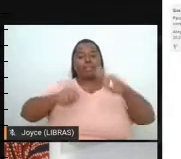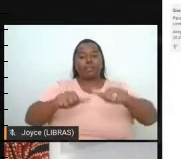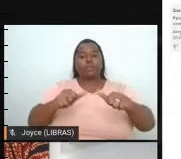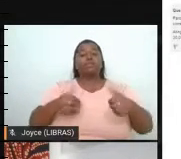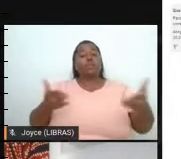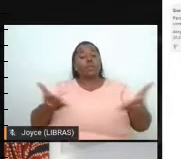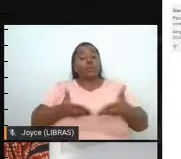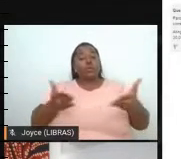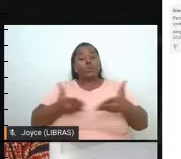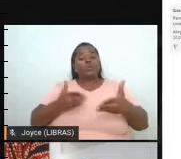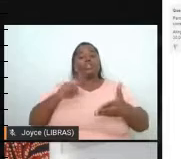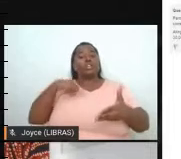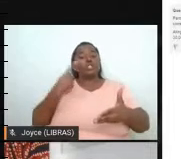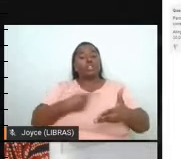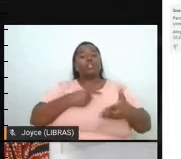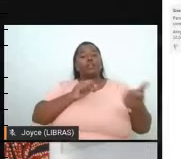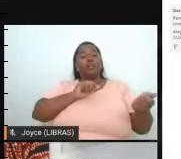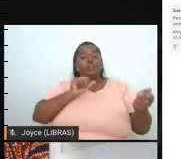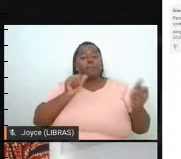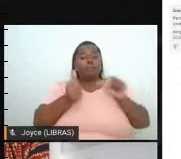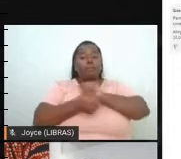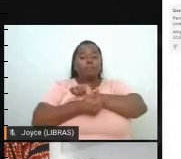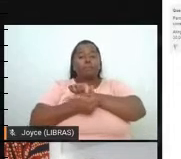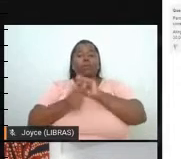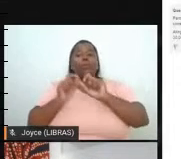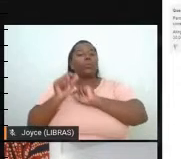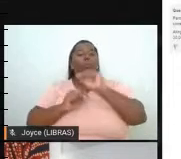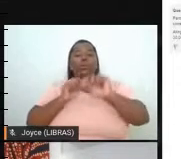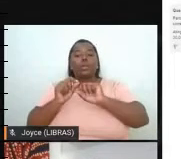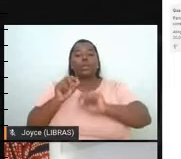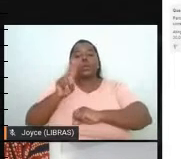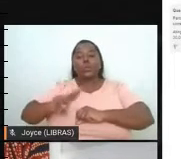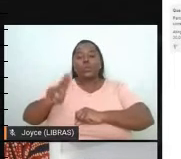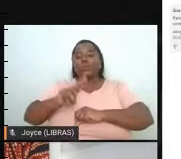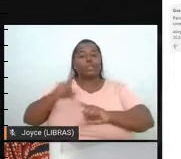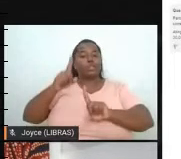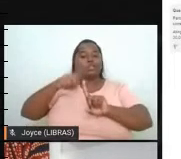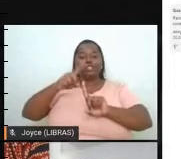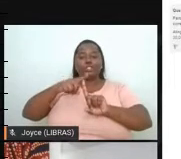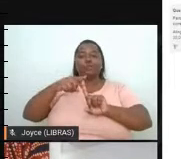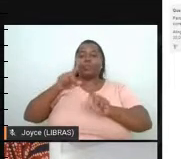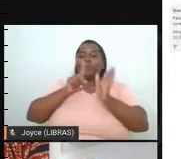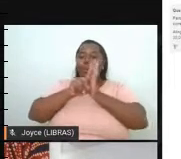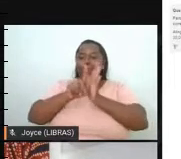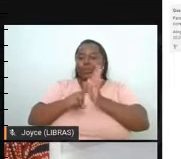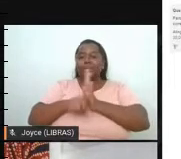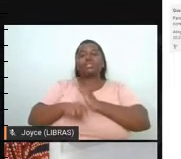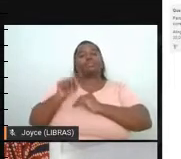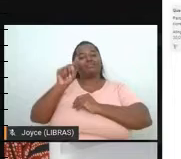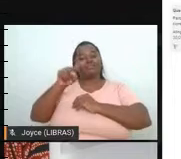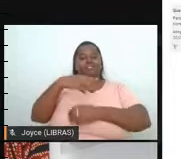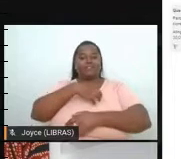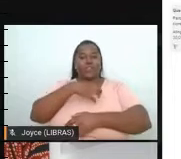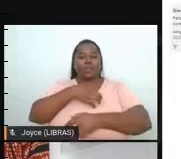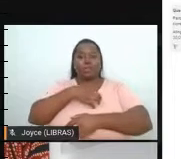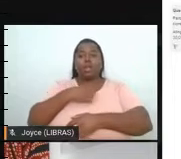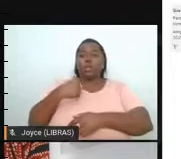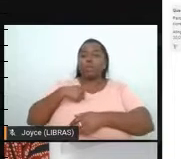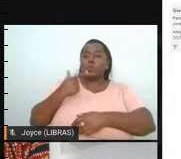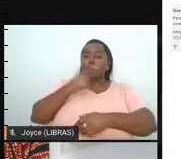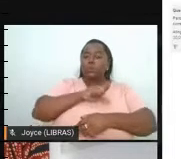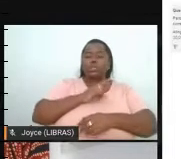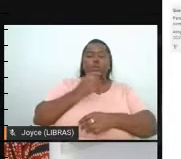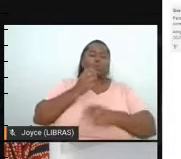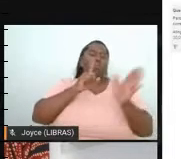para nossas questões usando todas as questões tipo close, que permite eu fazer questões numéricas,